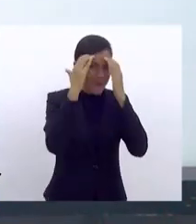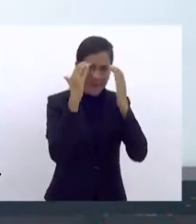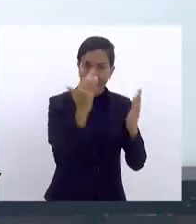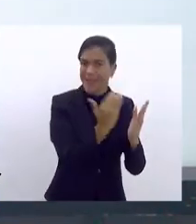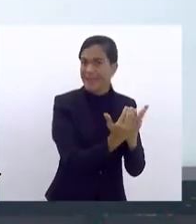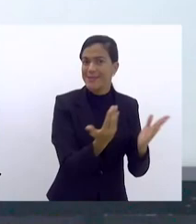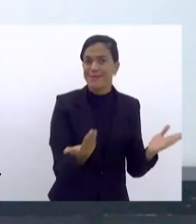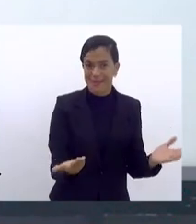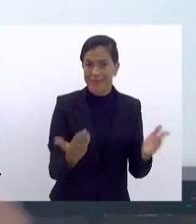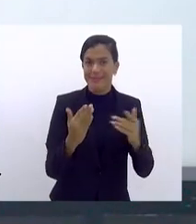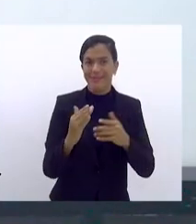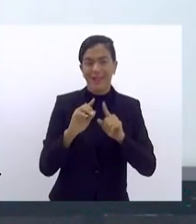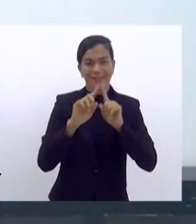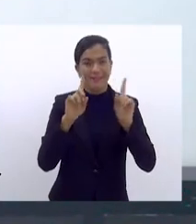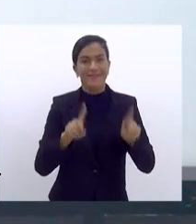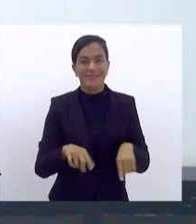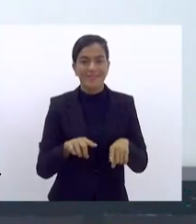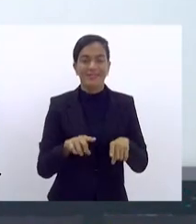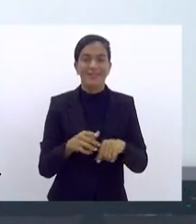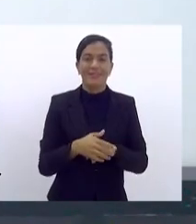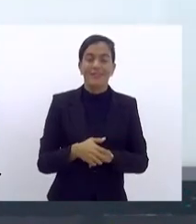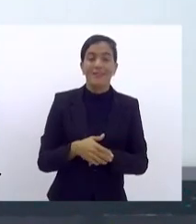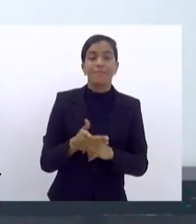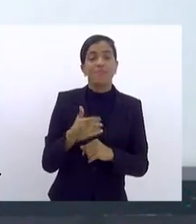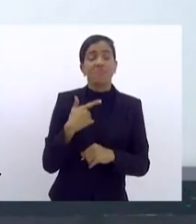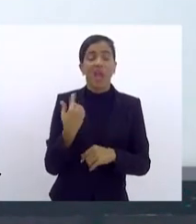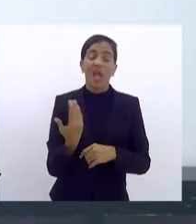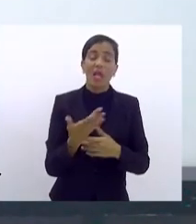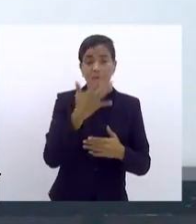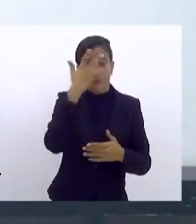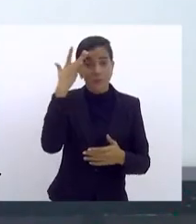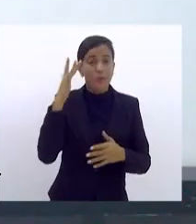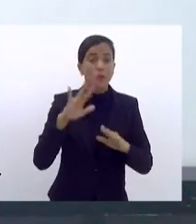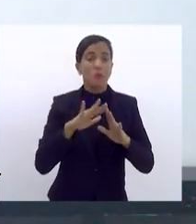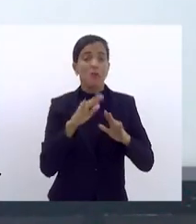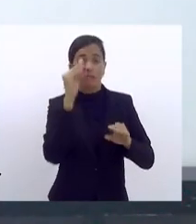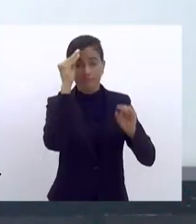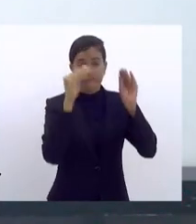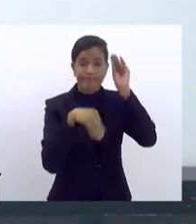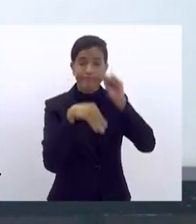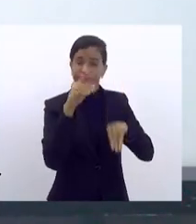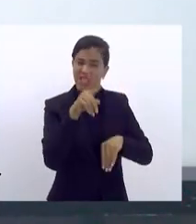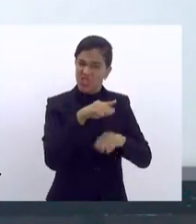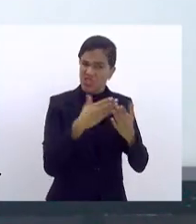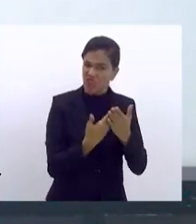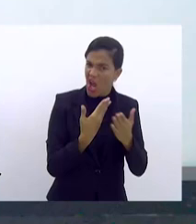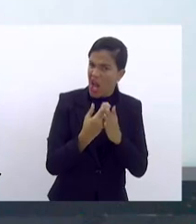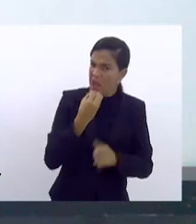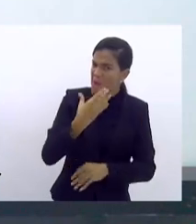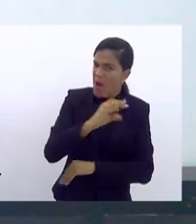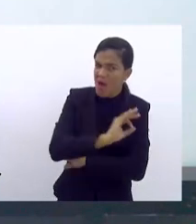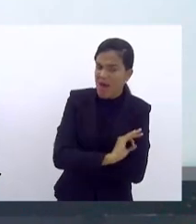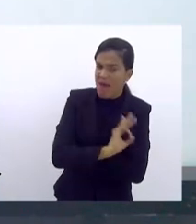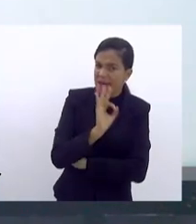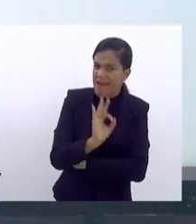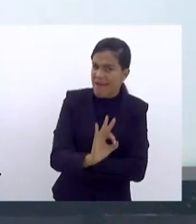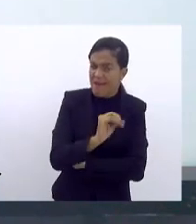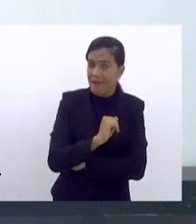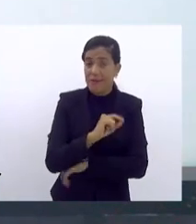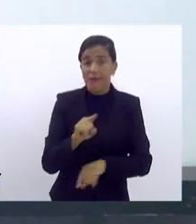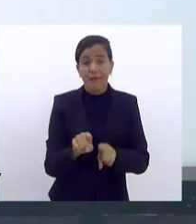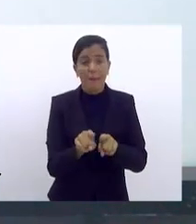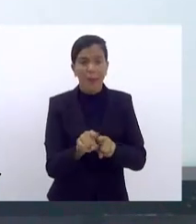essa função vai fazendo com que a escola se torne cada vez mais questionada inclusive a obrigação de